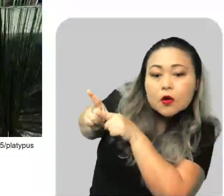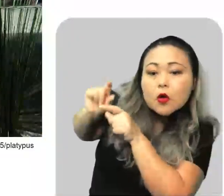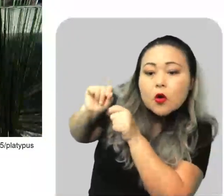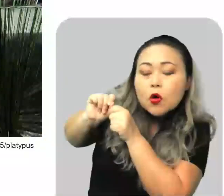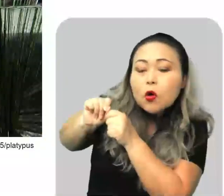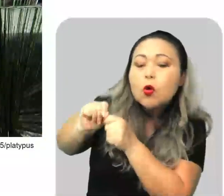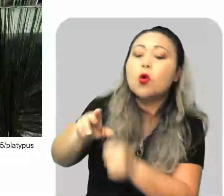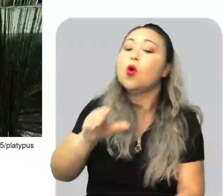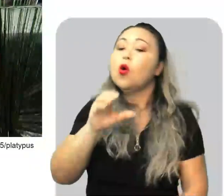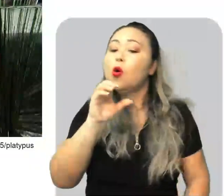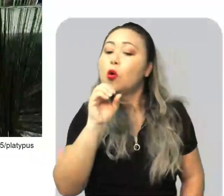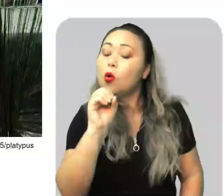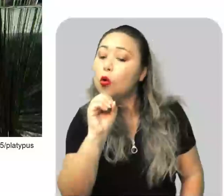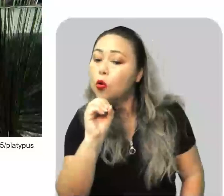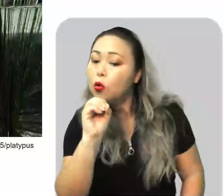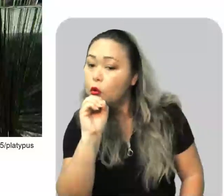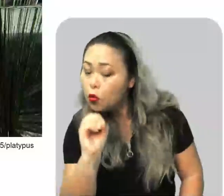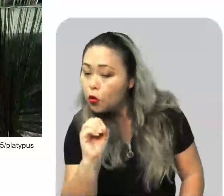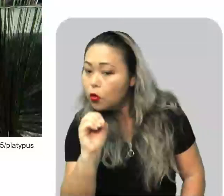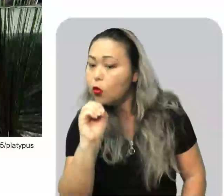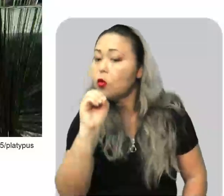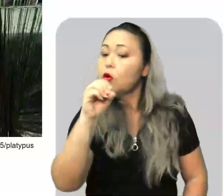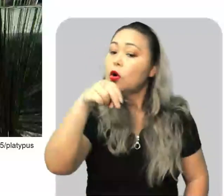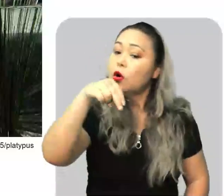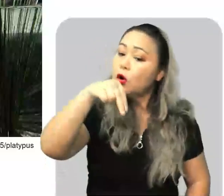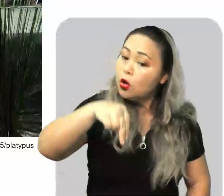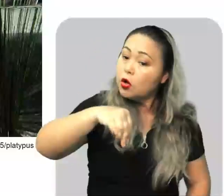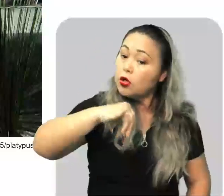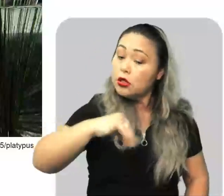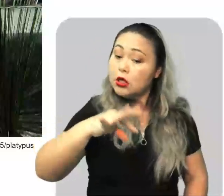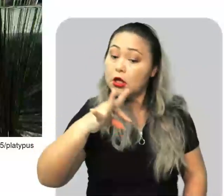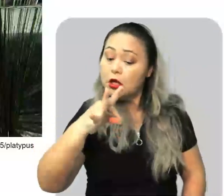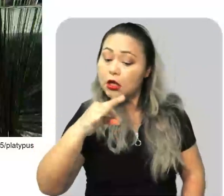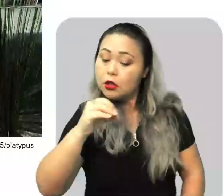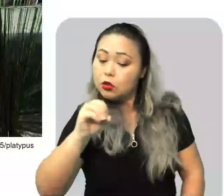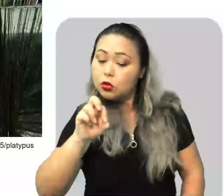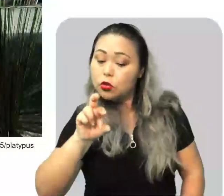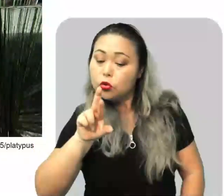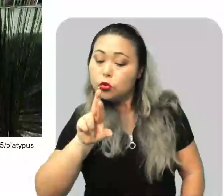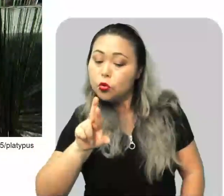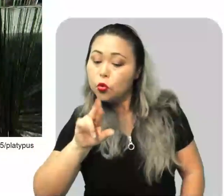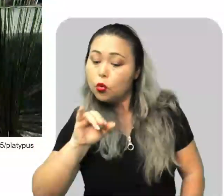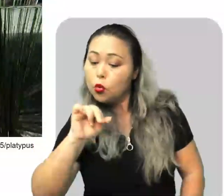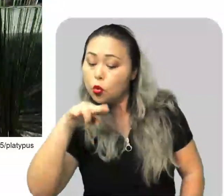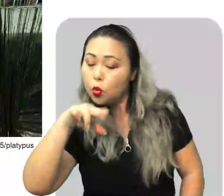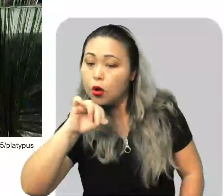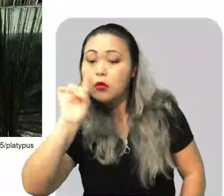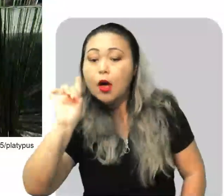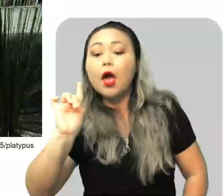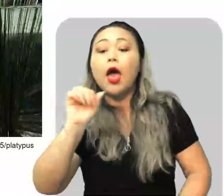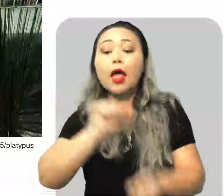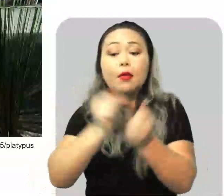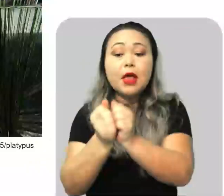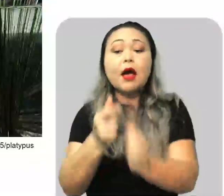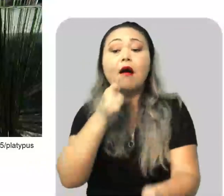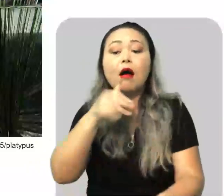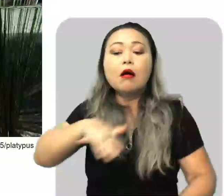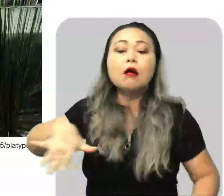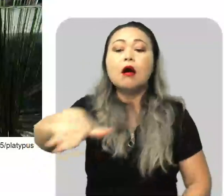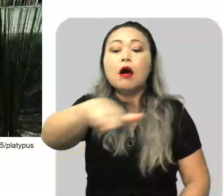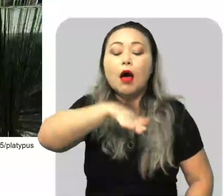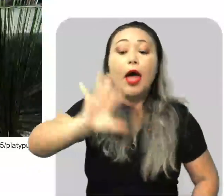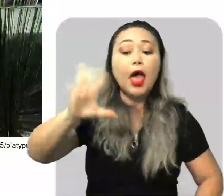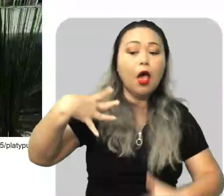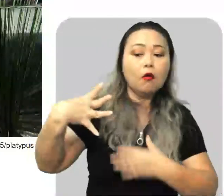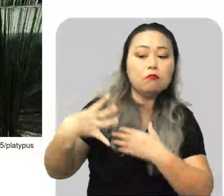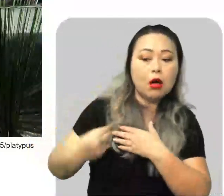o ornitorrinco. O ornitorrinco, que é um animal também muito adaptado à vida aquática. É um mamífero, sim, apesar